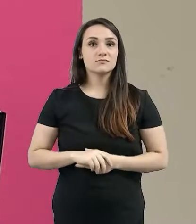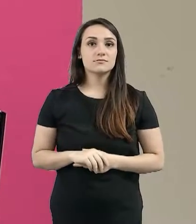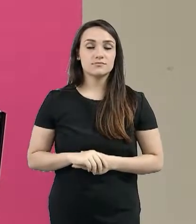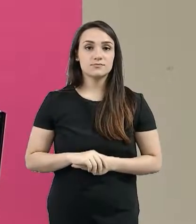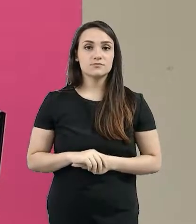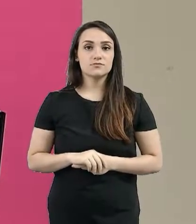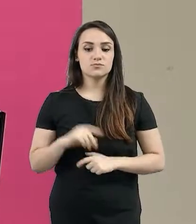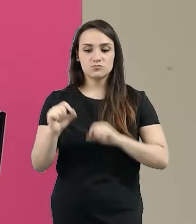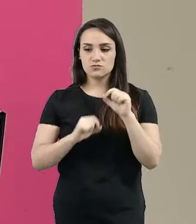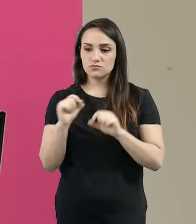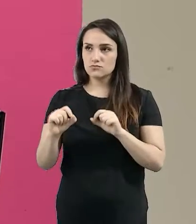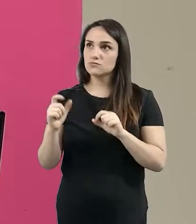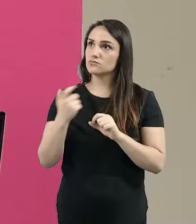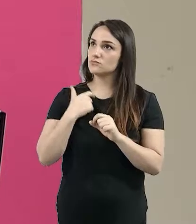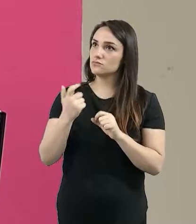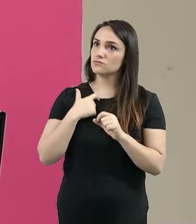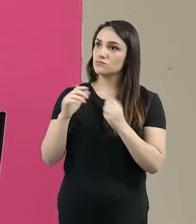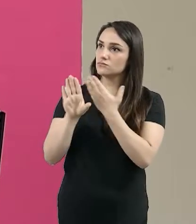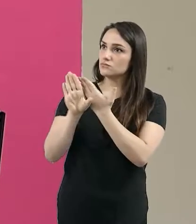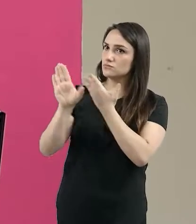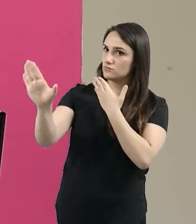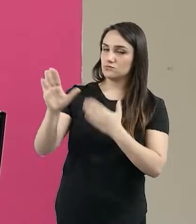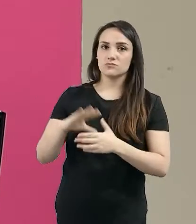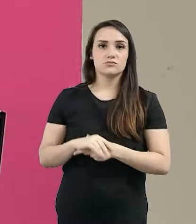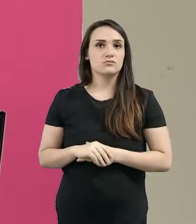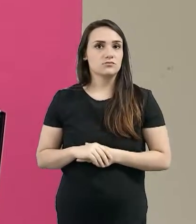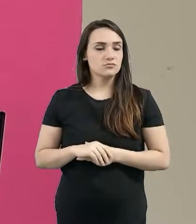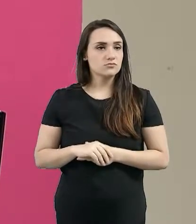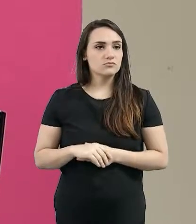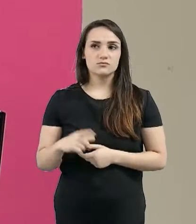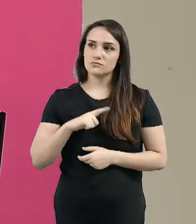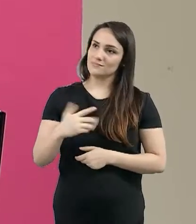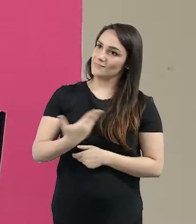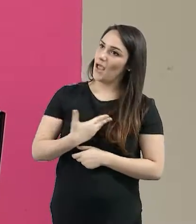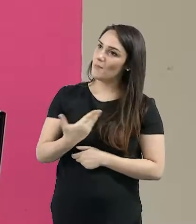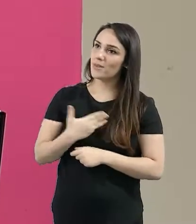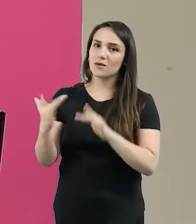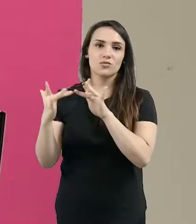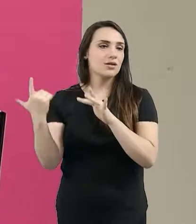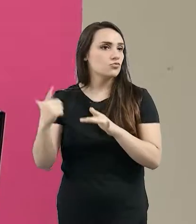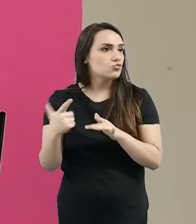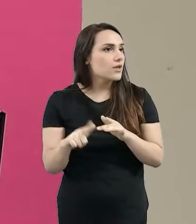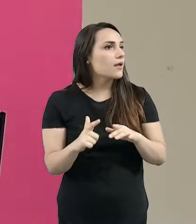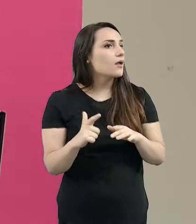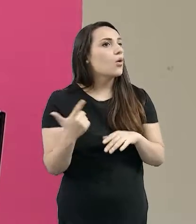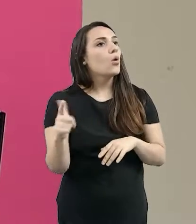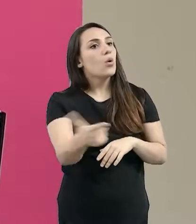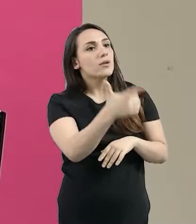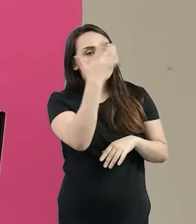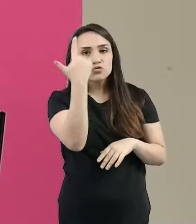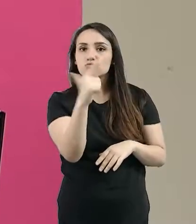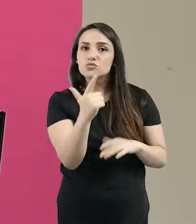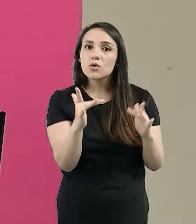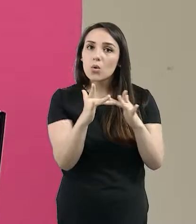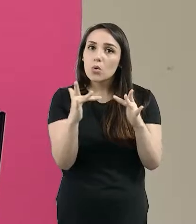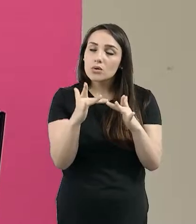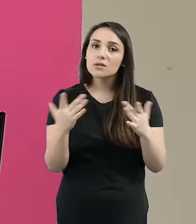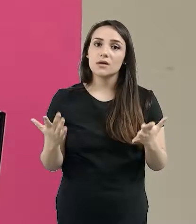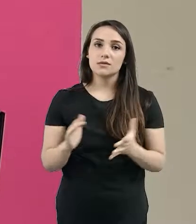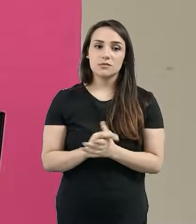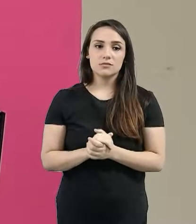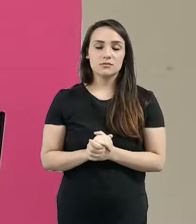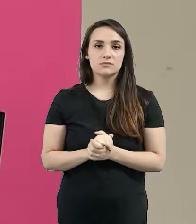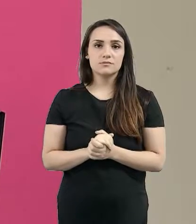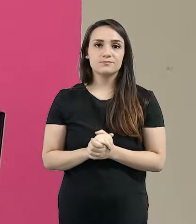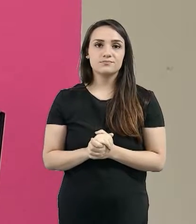das nossas amigas, daquele convívio que a gente gosta tanto de sair e conversar e que também pode ser uma rede de apoio muito útil a